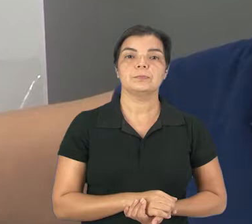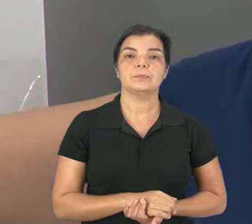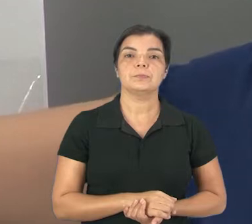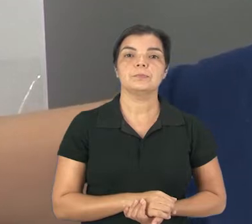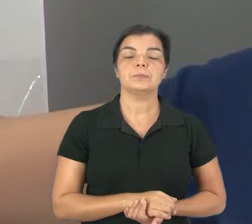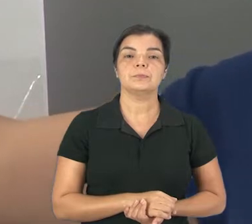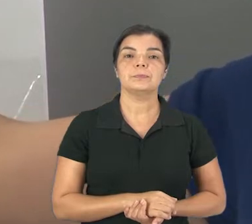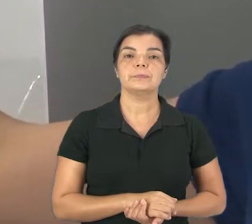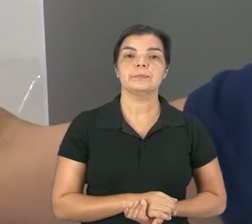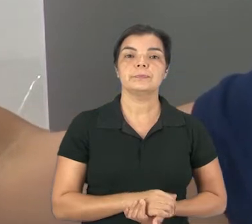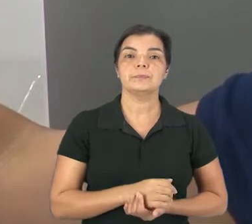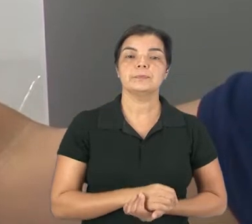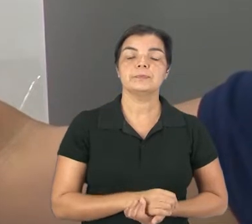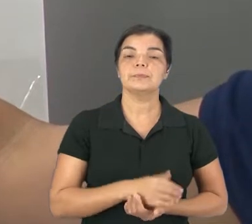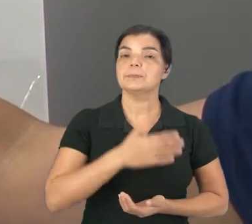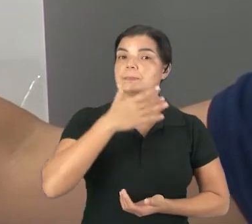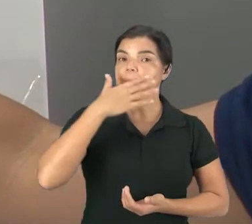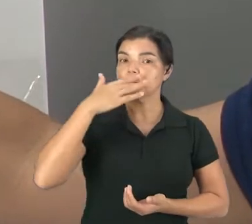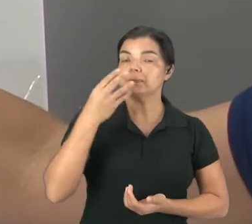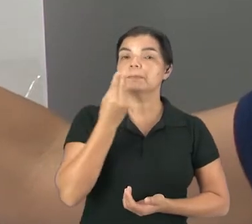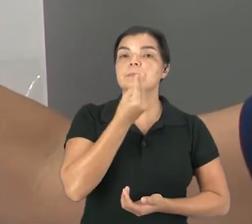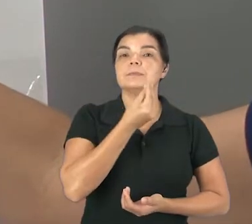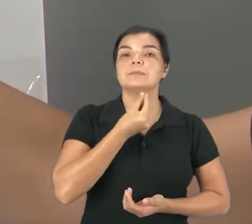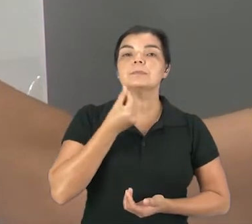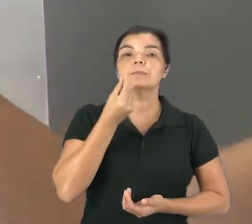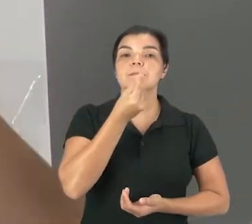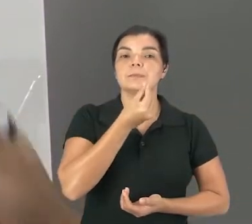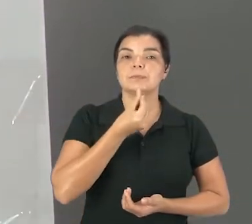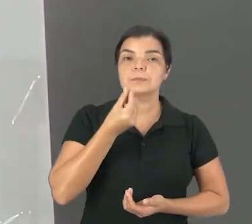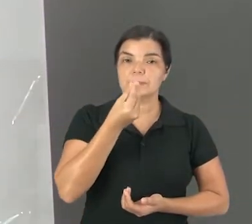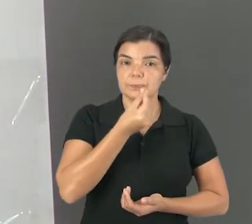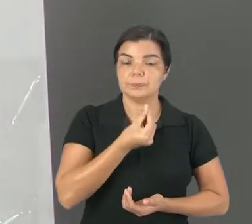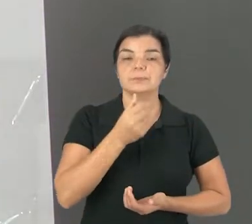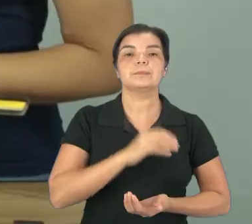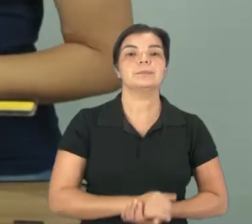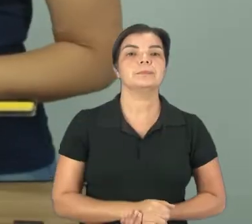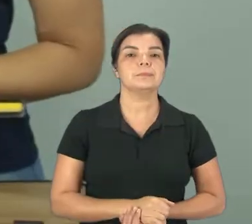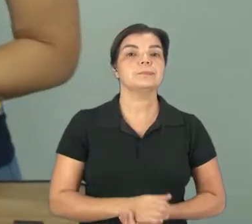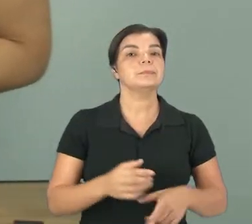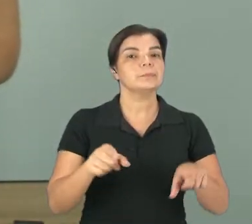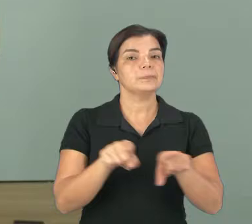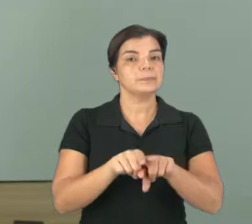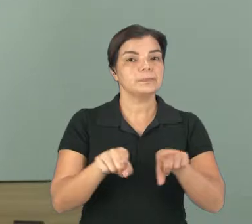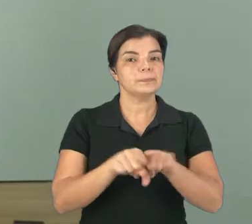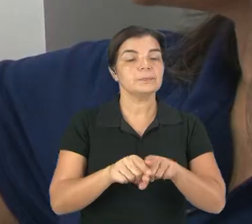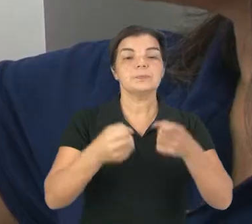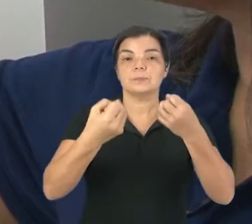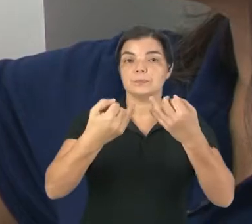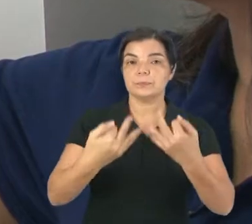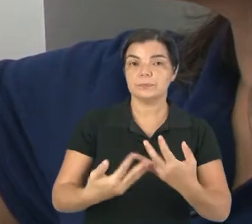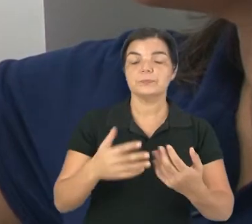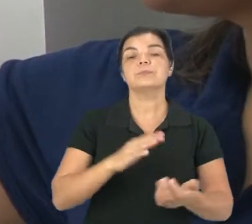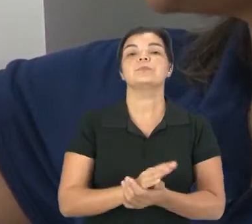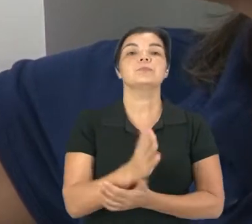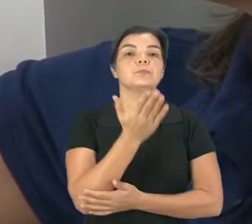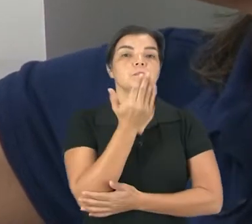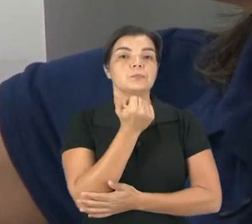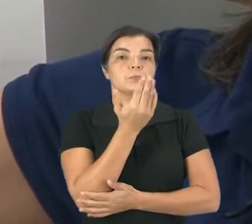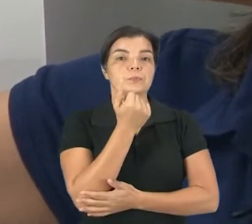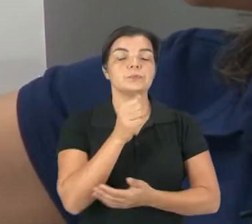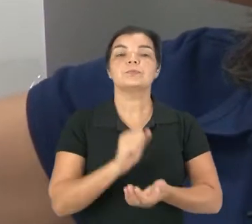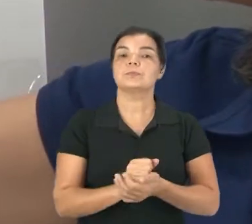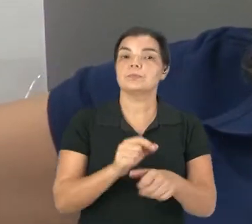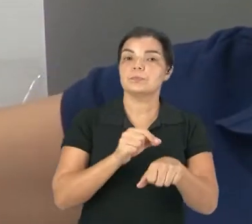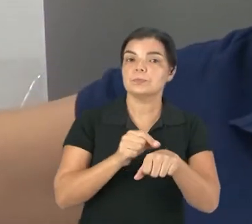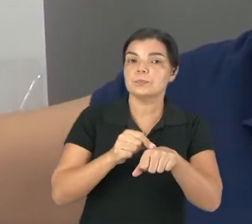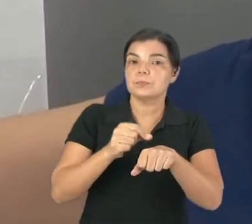sentir o cheiro e o gosto. E também fala sobre a alimentação. As